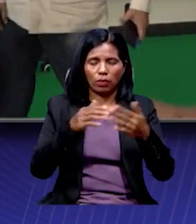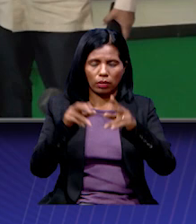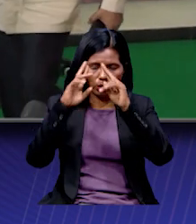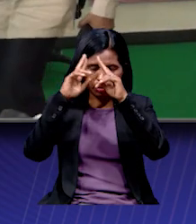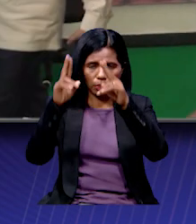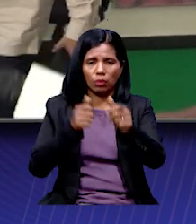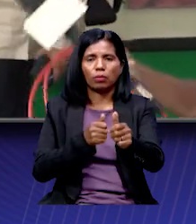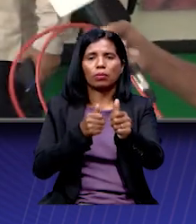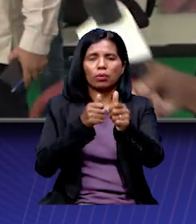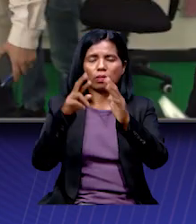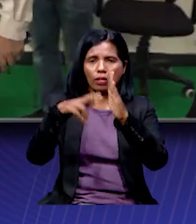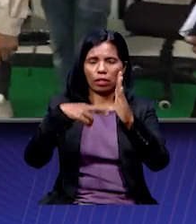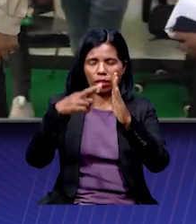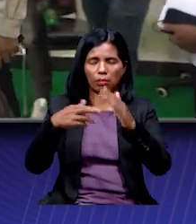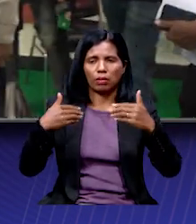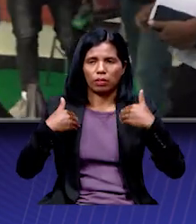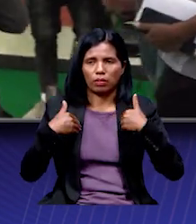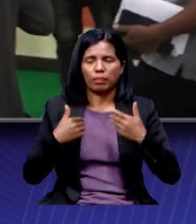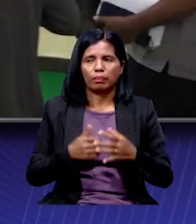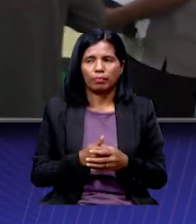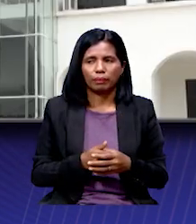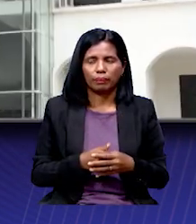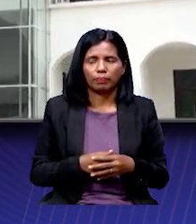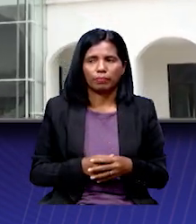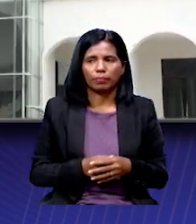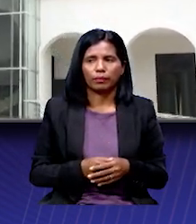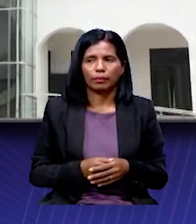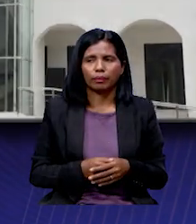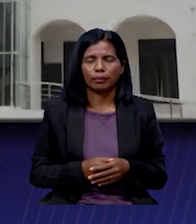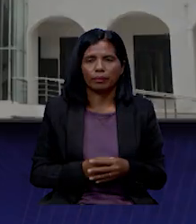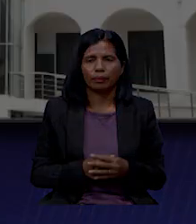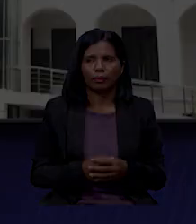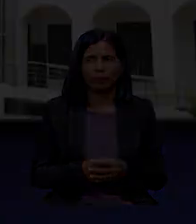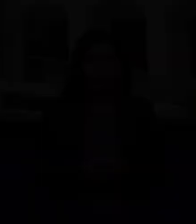em regra, nebe estabelece ona. Laura da Cruz, Adérito Ximenes, Ziemen.